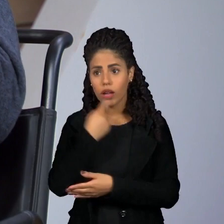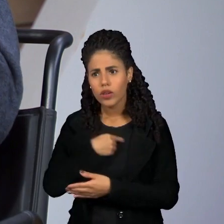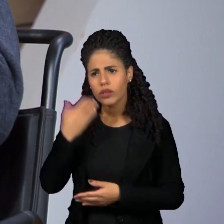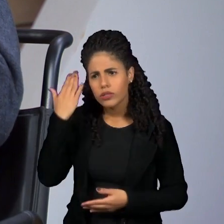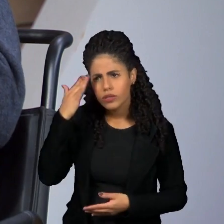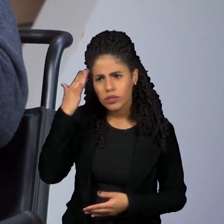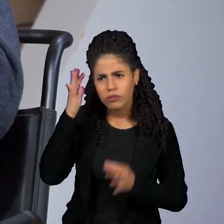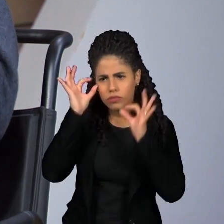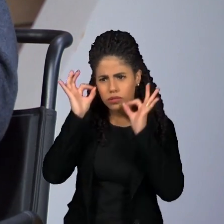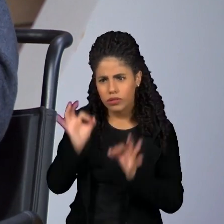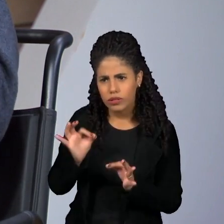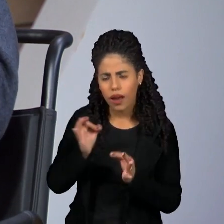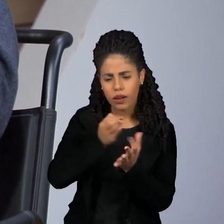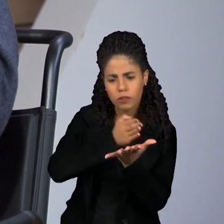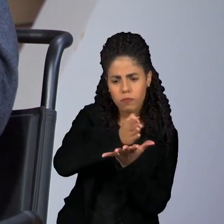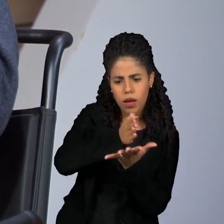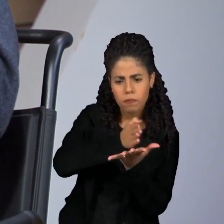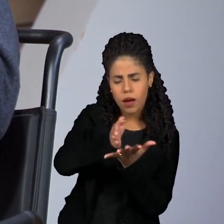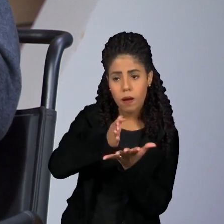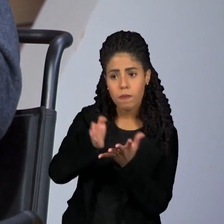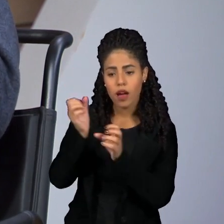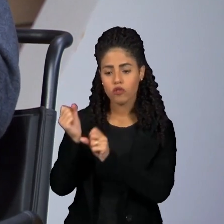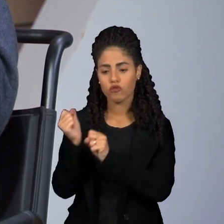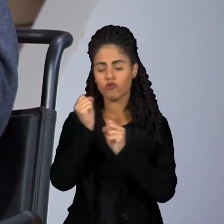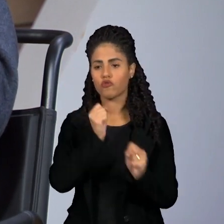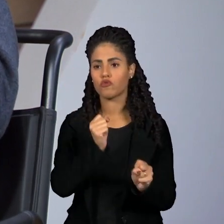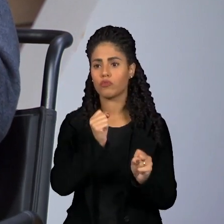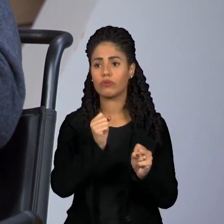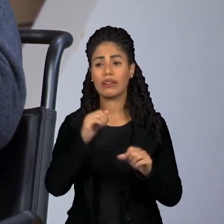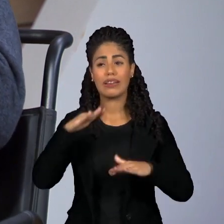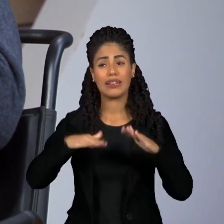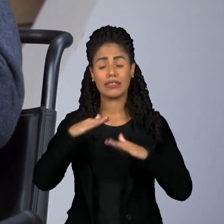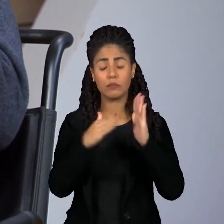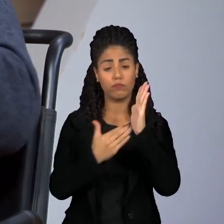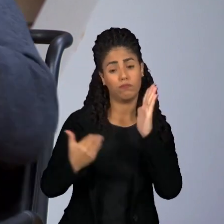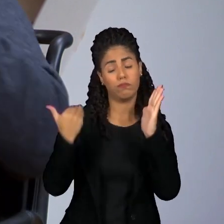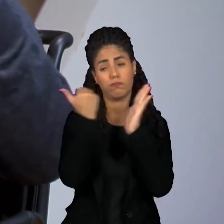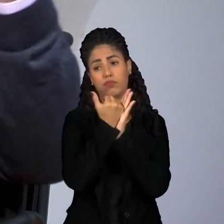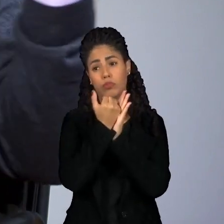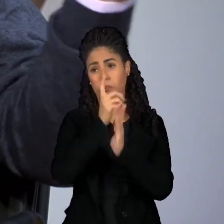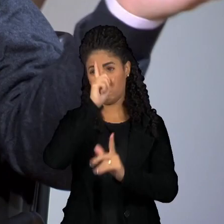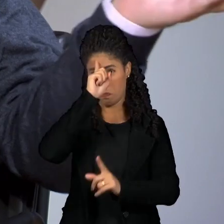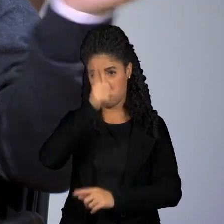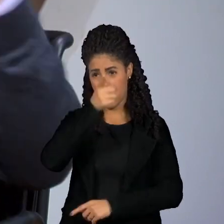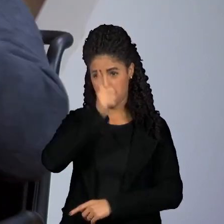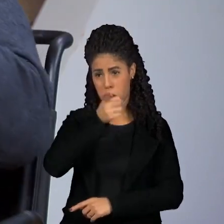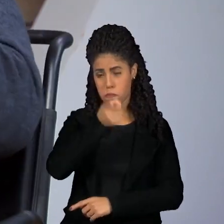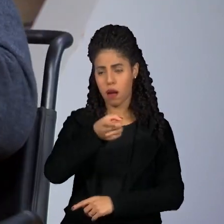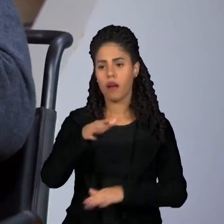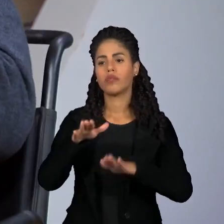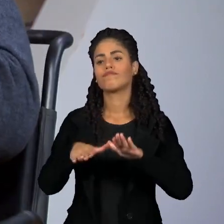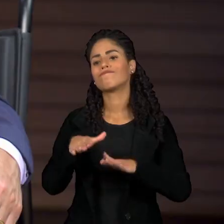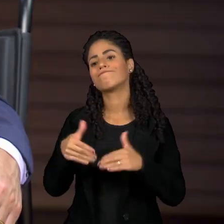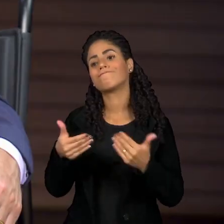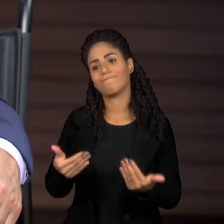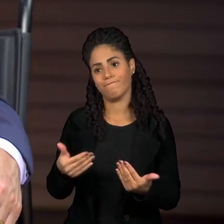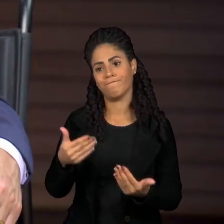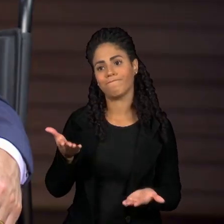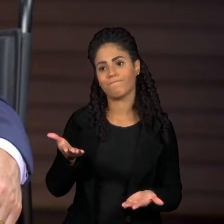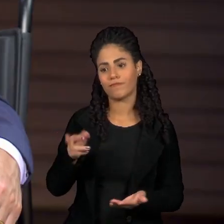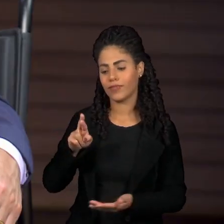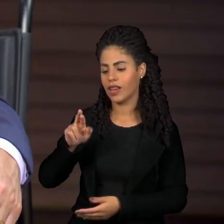aí um viés de poder que extrapola um pouco essa relação toda e, como o Rafael colocou bem,